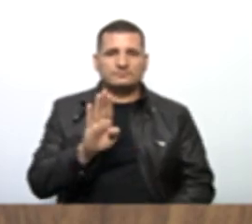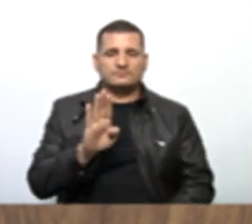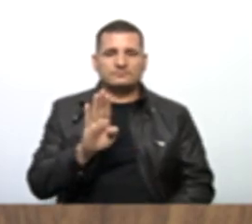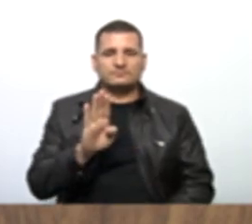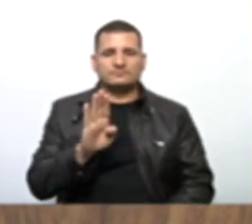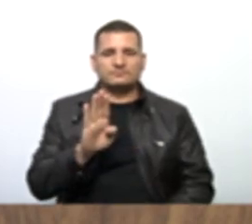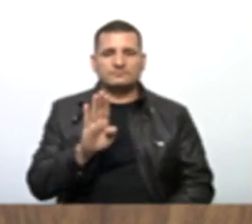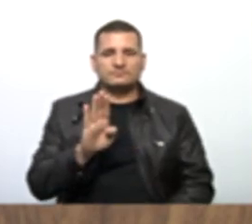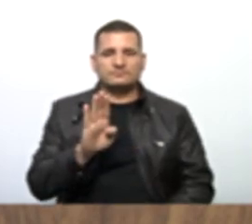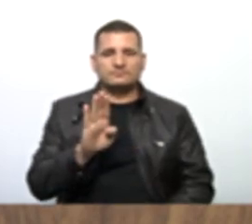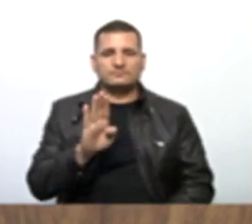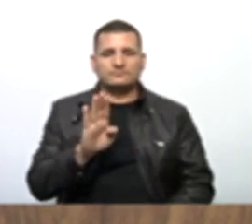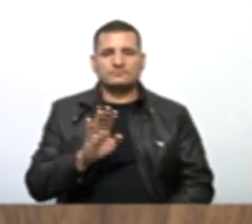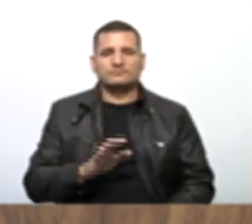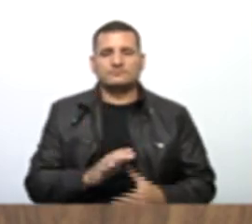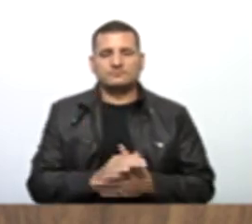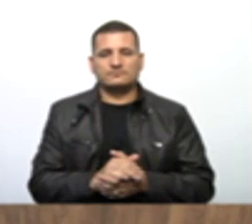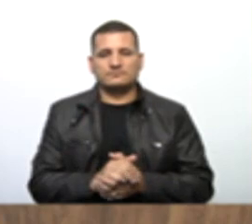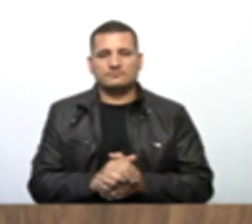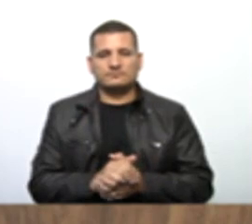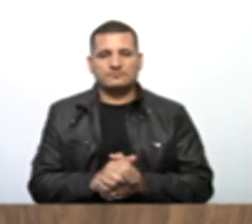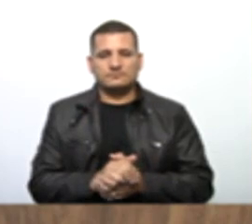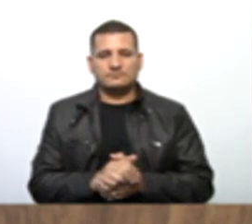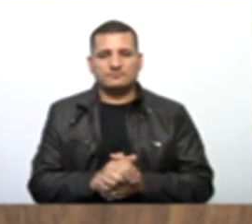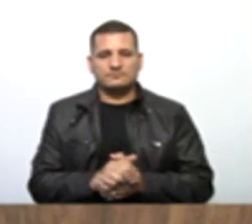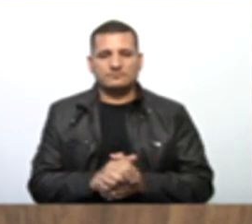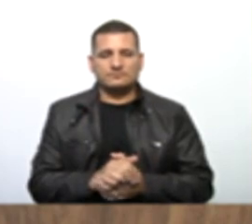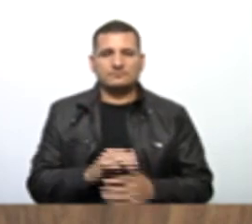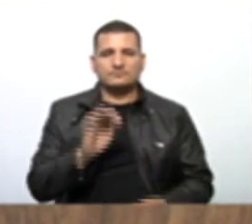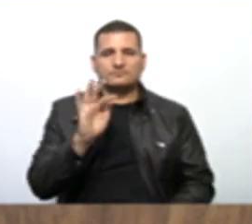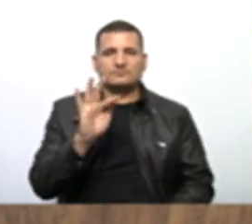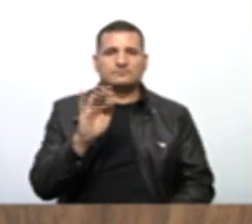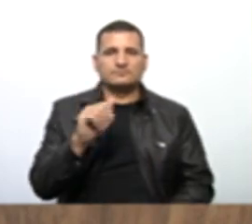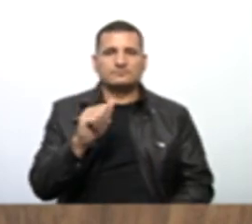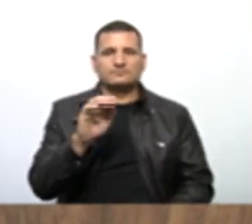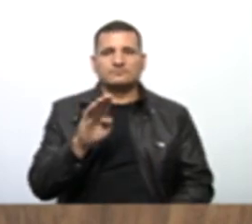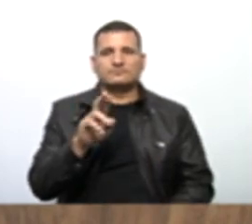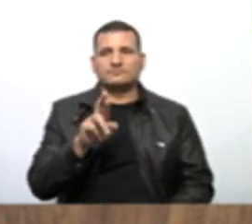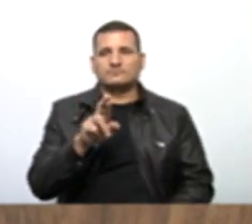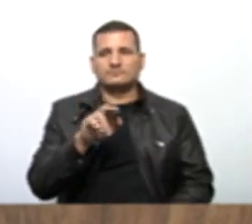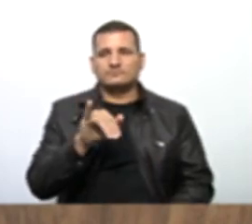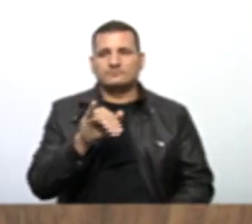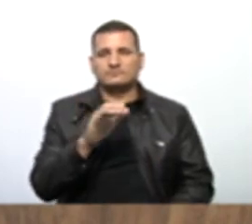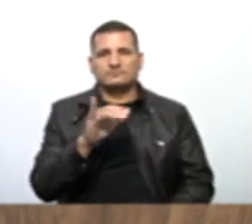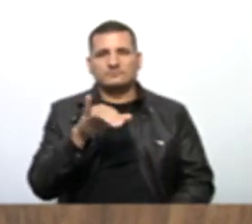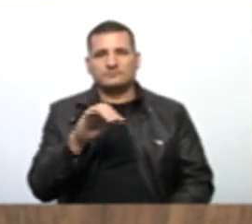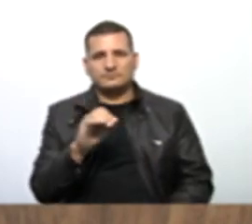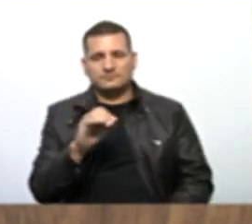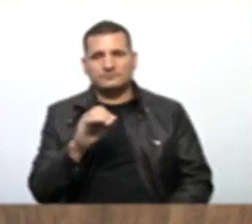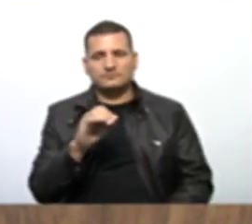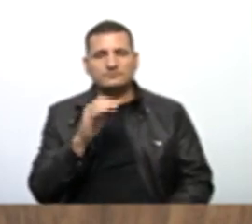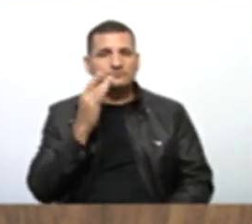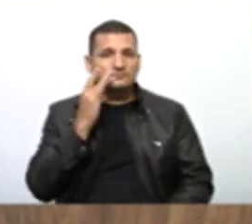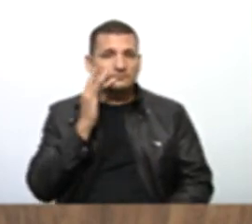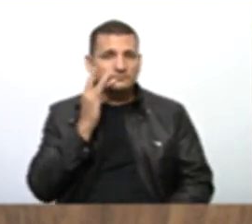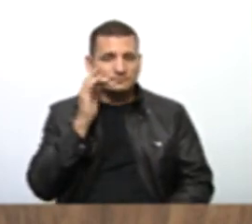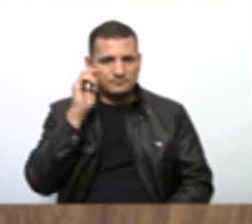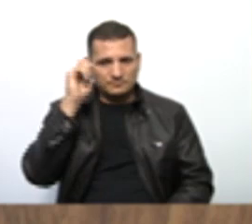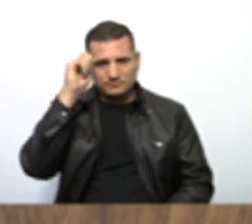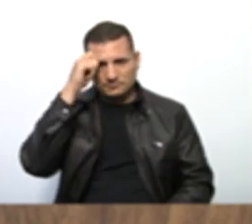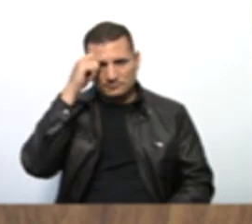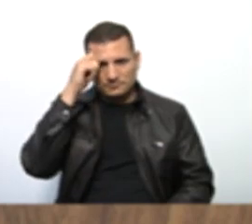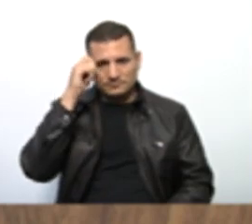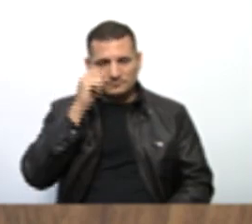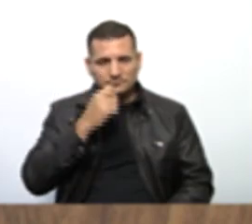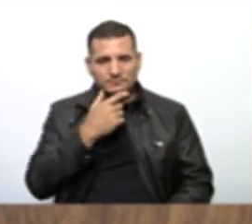sua mãe no modo multi mall é o fabrício também acompanha o de ouro preto do oeste vamos ver